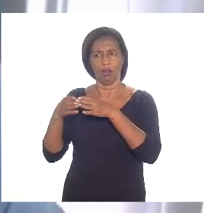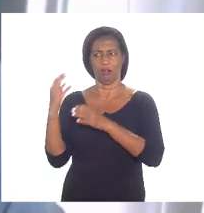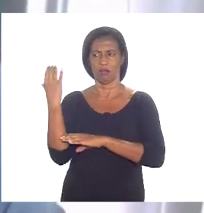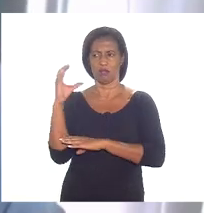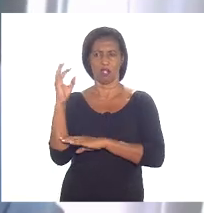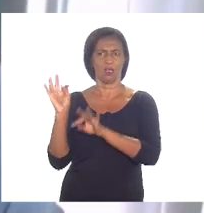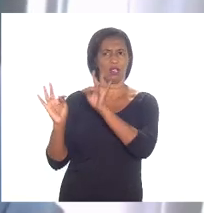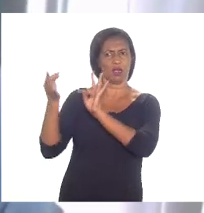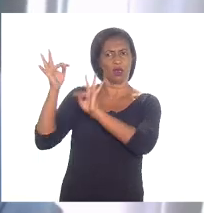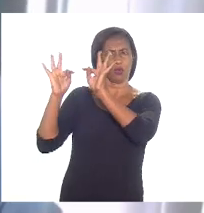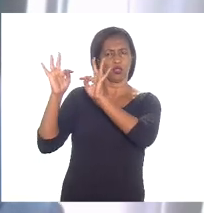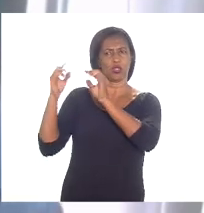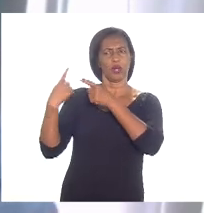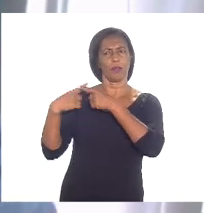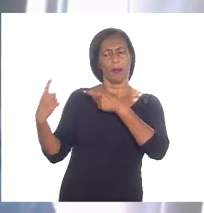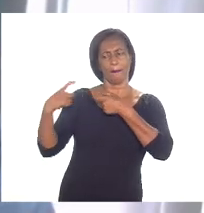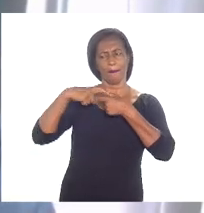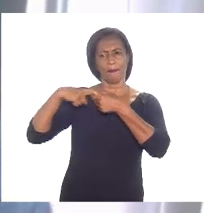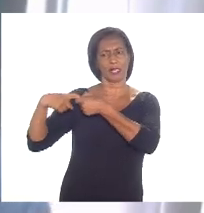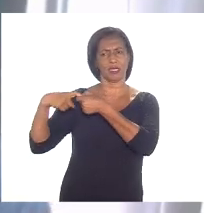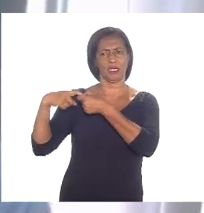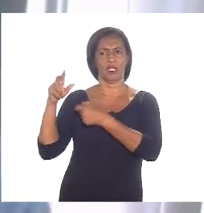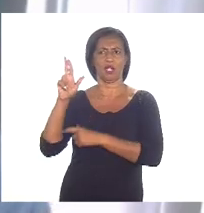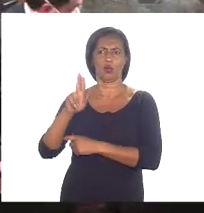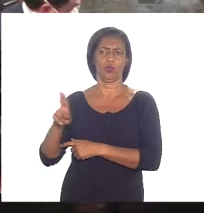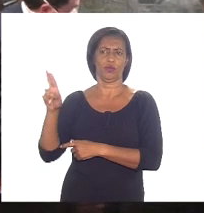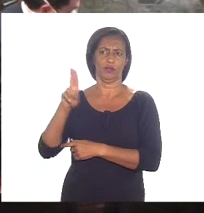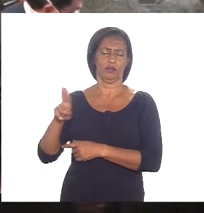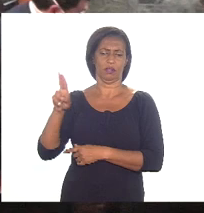de uma parceria com a universidade. Me dá a Comissão de